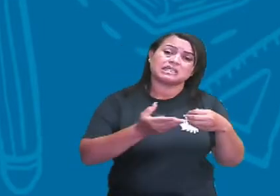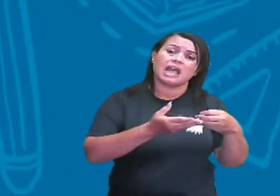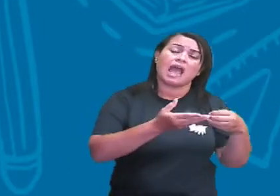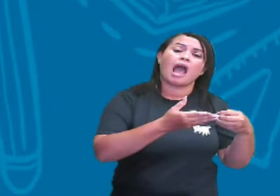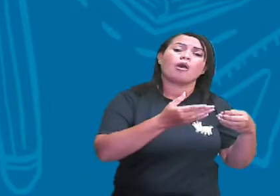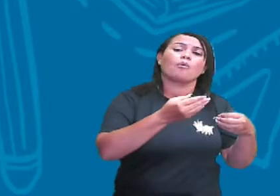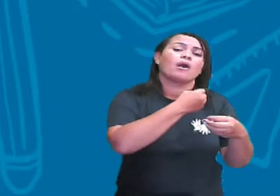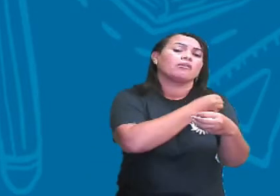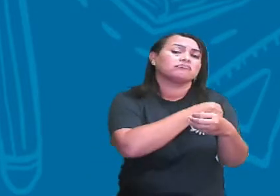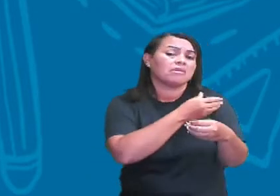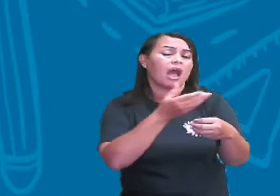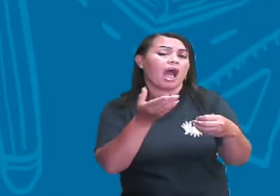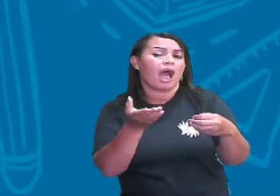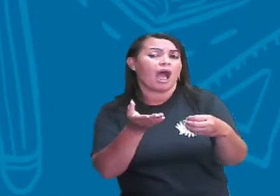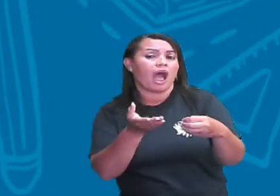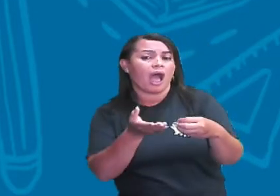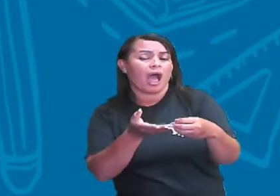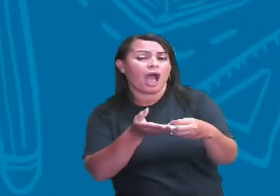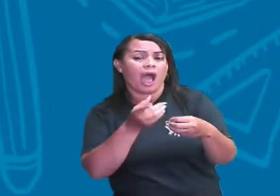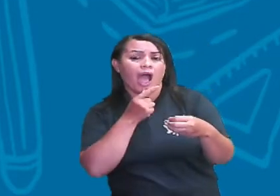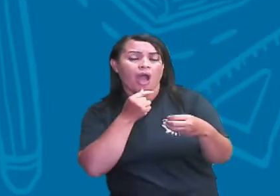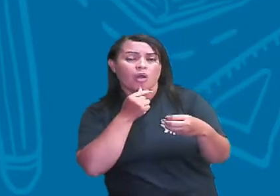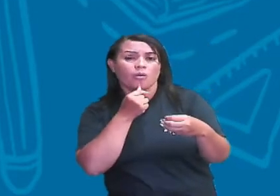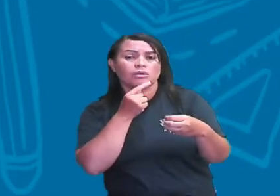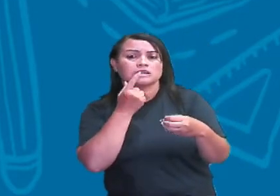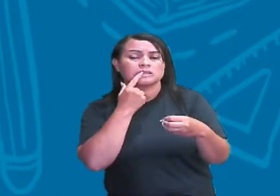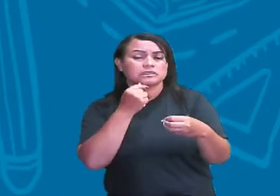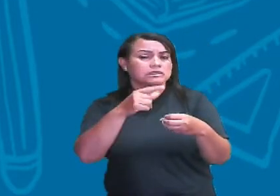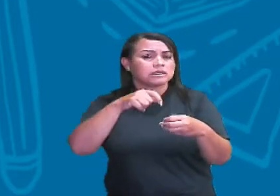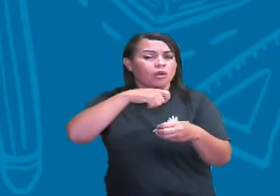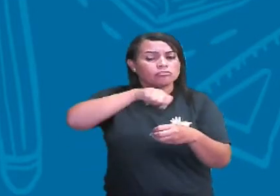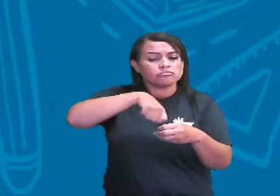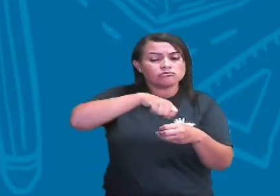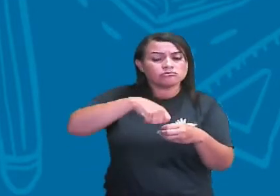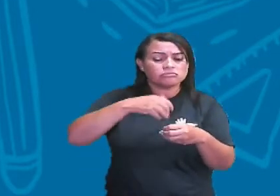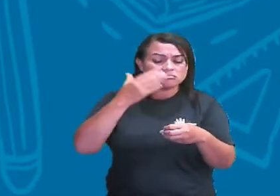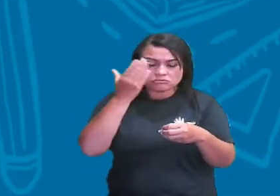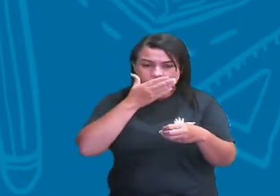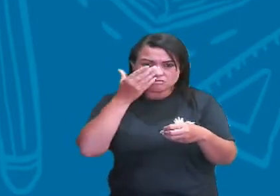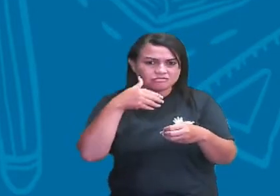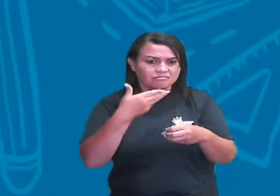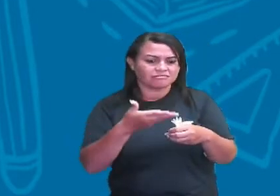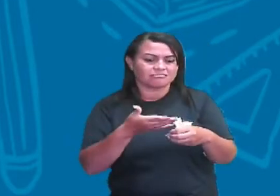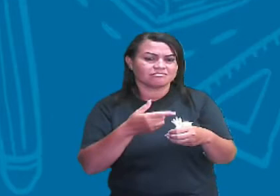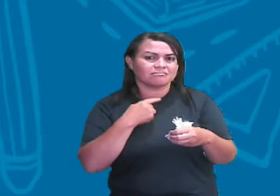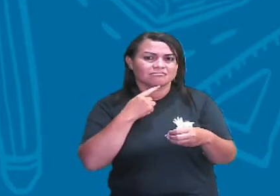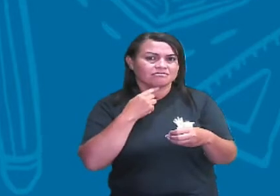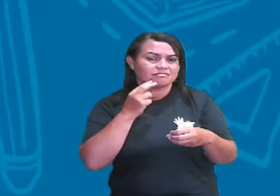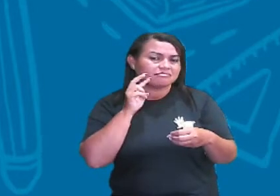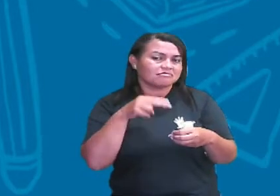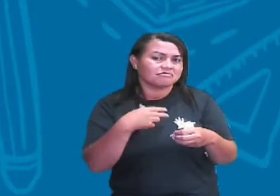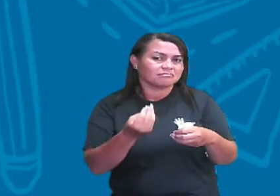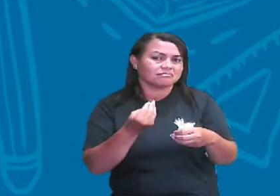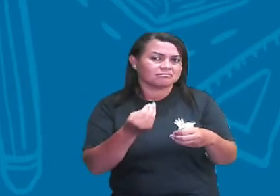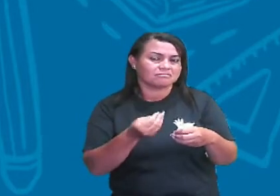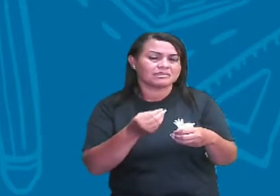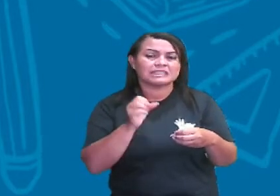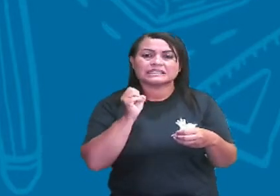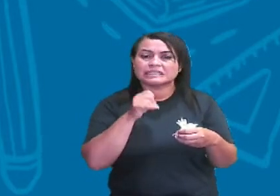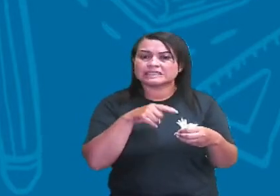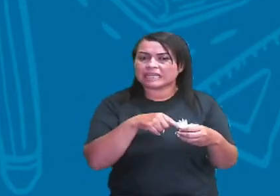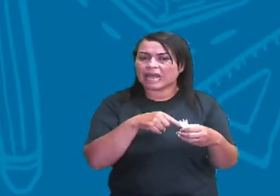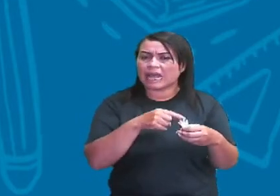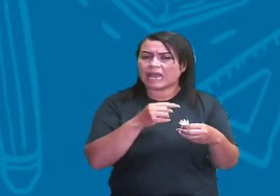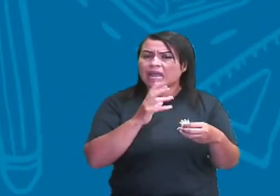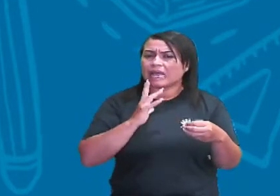e acetona, pode conter água e sal dissolvido. Você não sabe, olhando assim, se essa água, se essa substância é